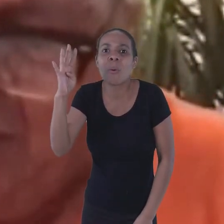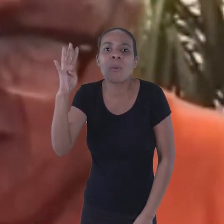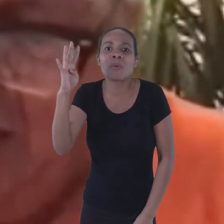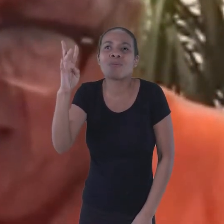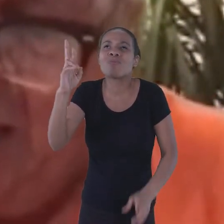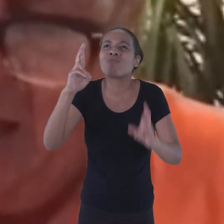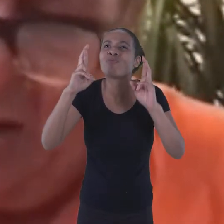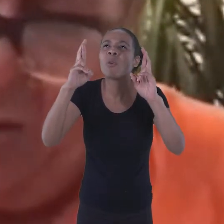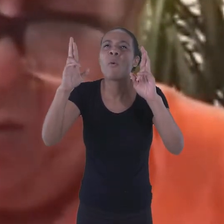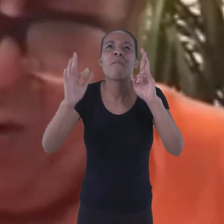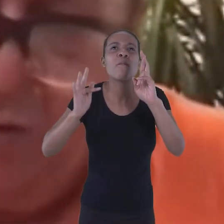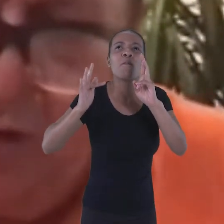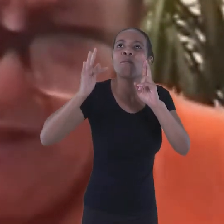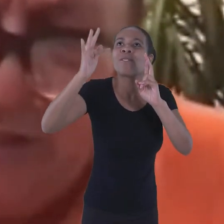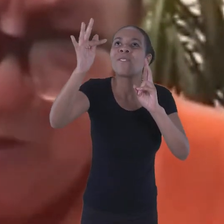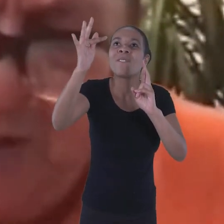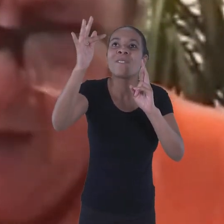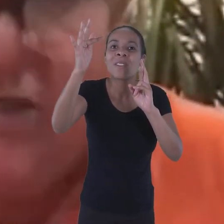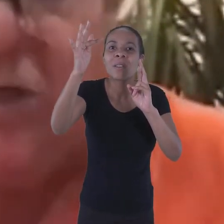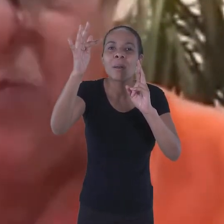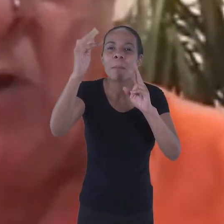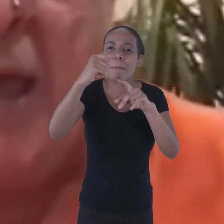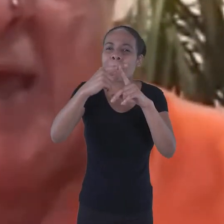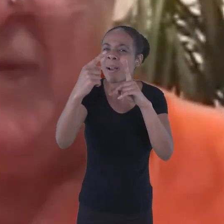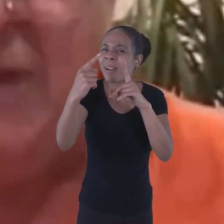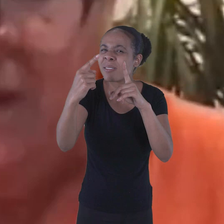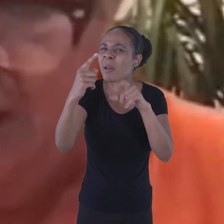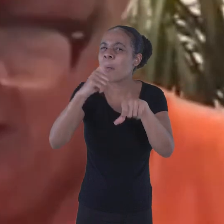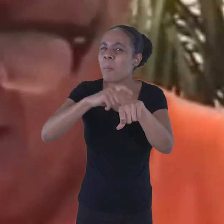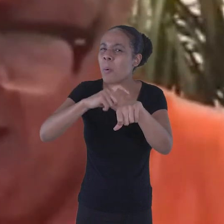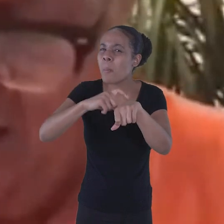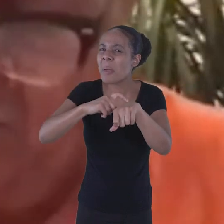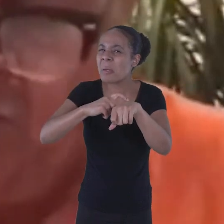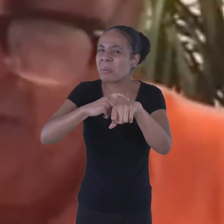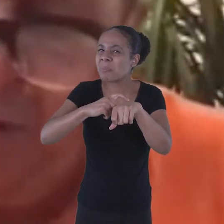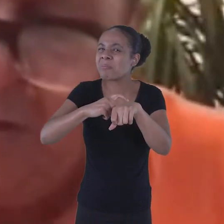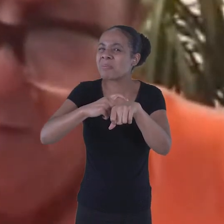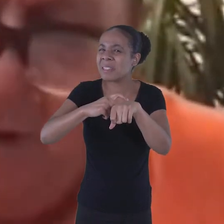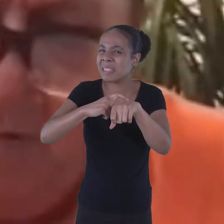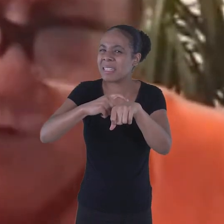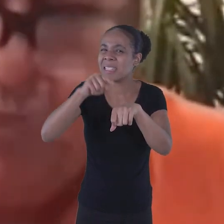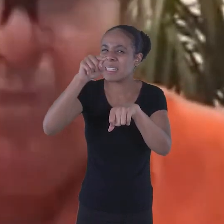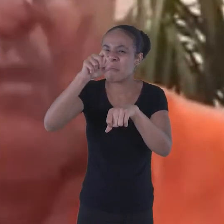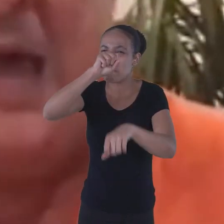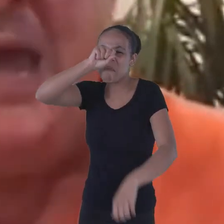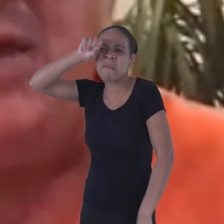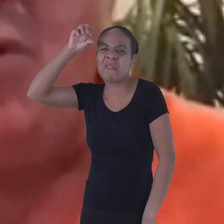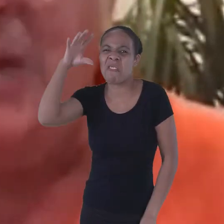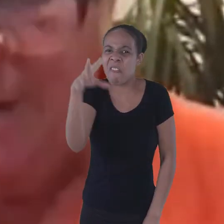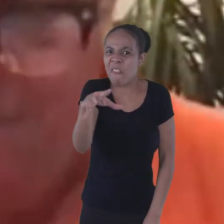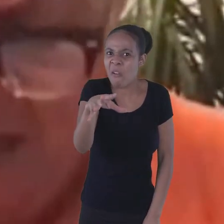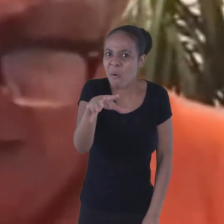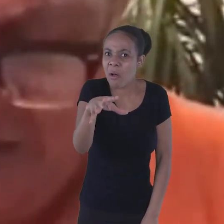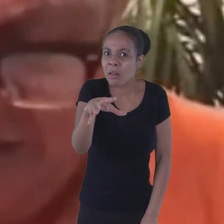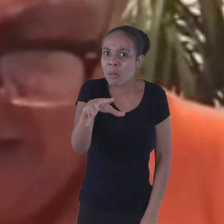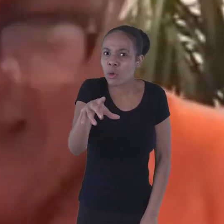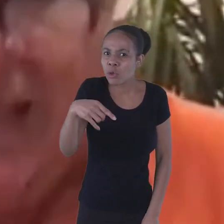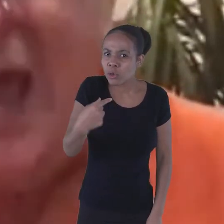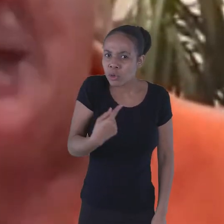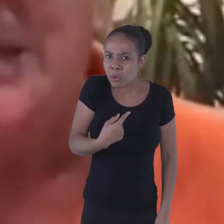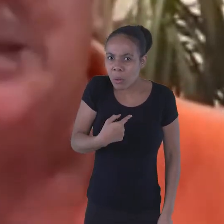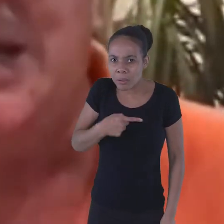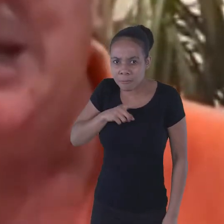atacados, quando nossa esperança esmorece, nos aproximamos perigosamente